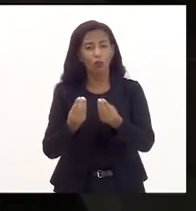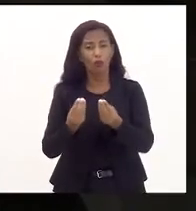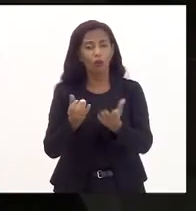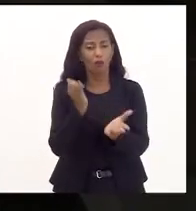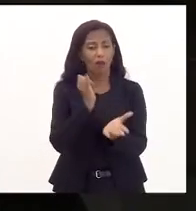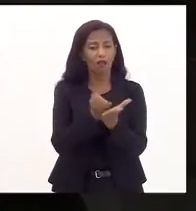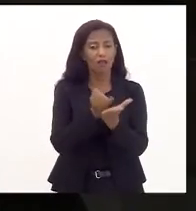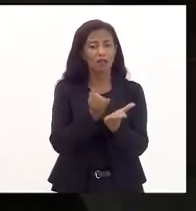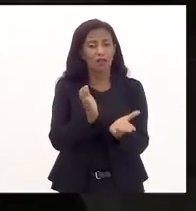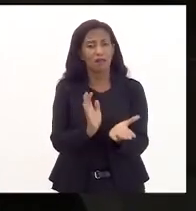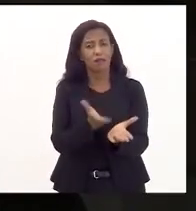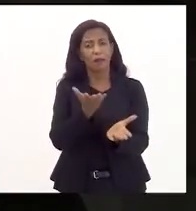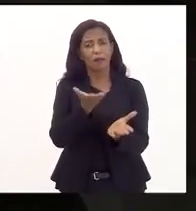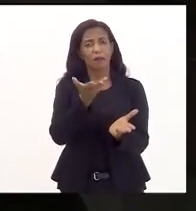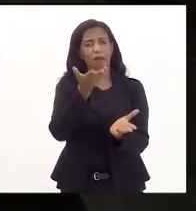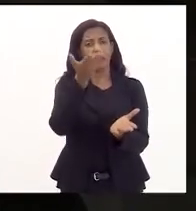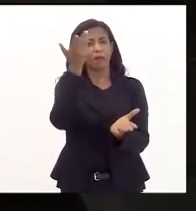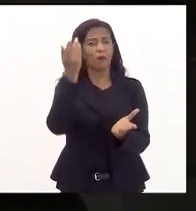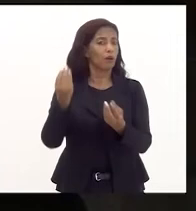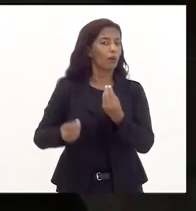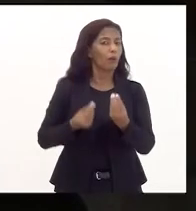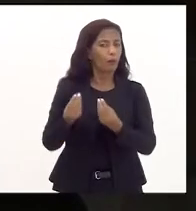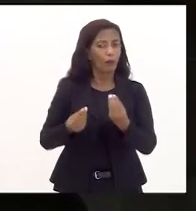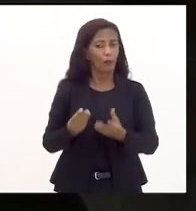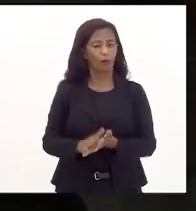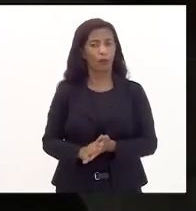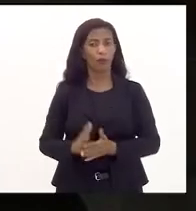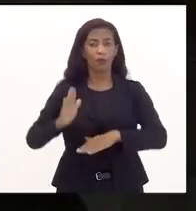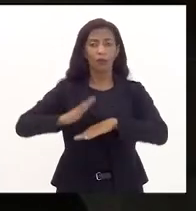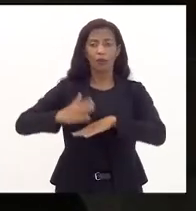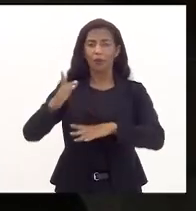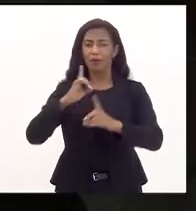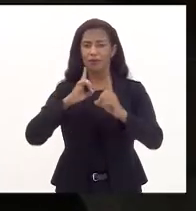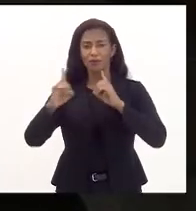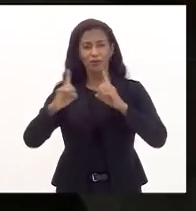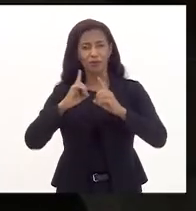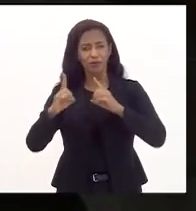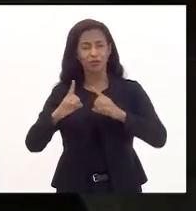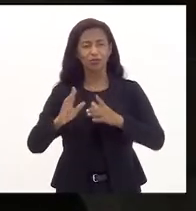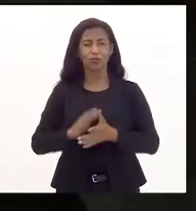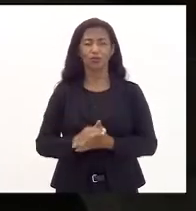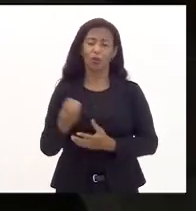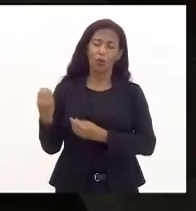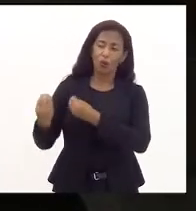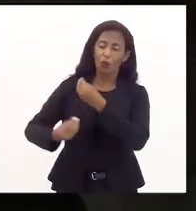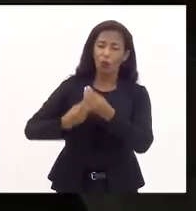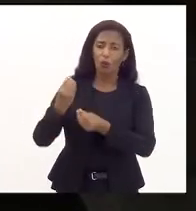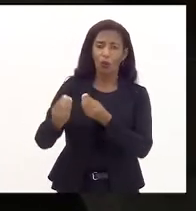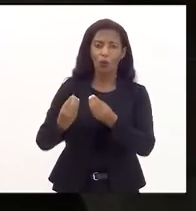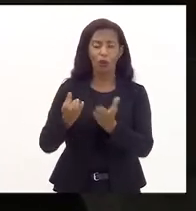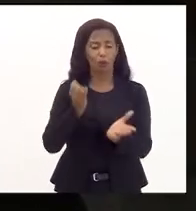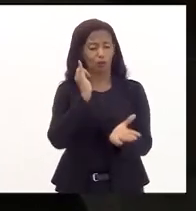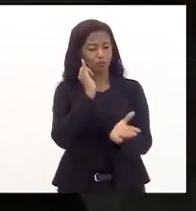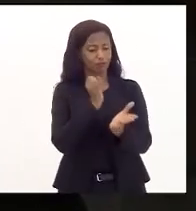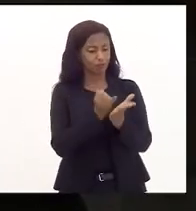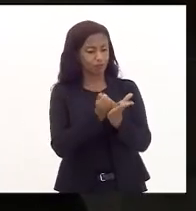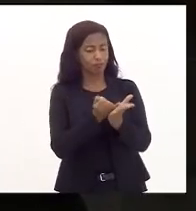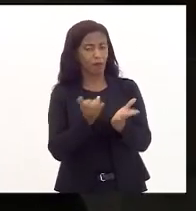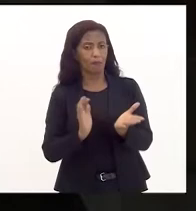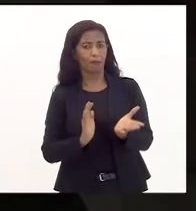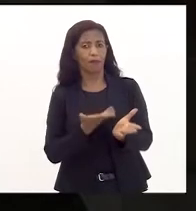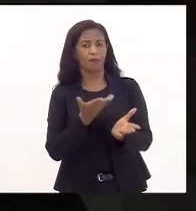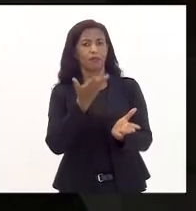as receitas. E o que a gente mais discute é como fazer crescer as